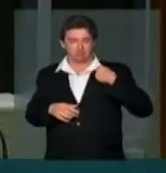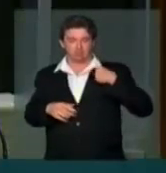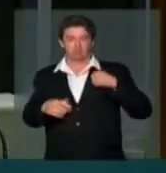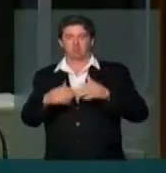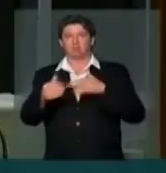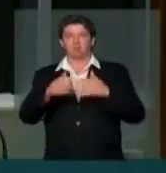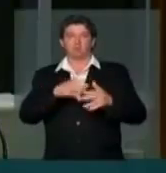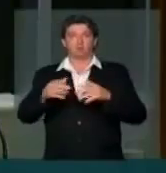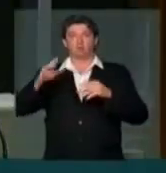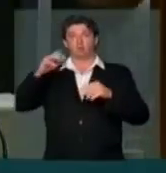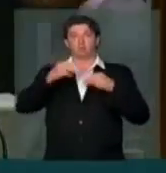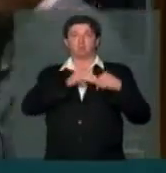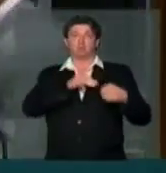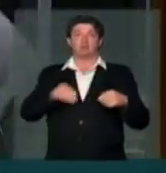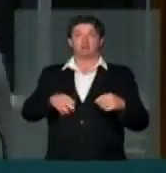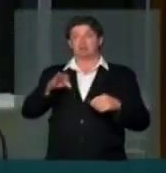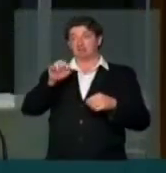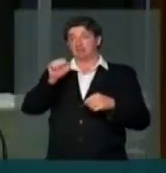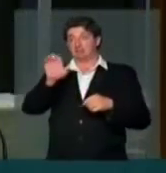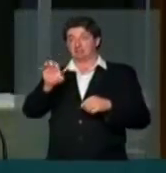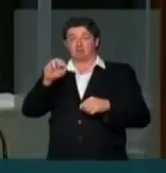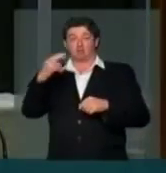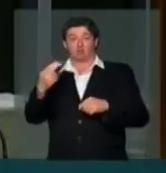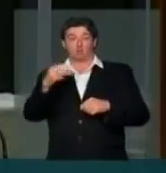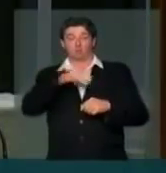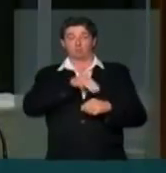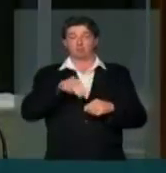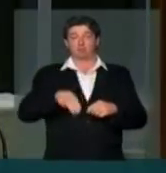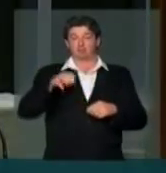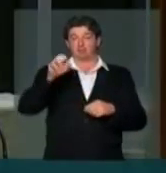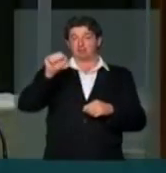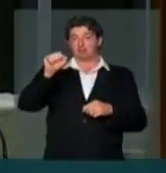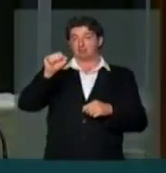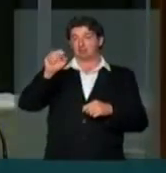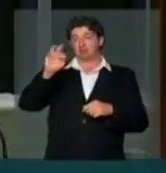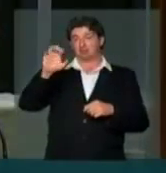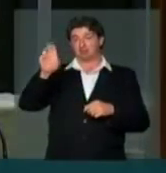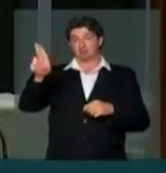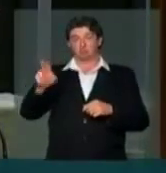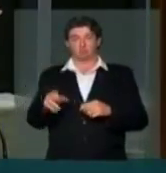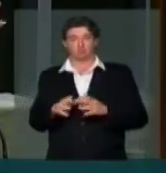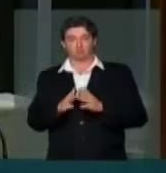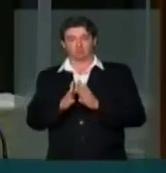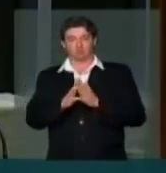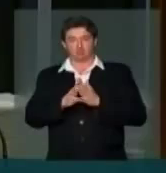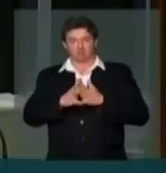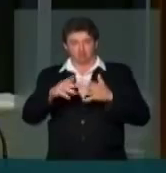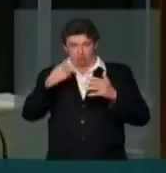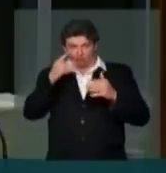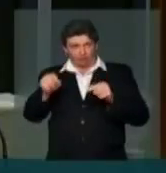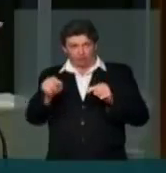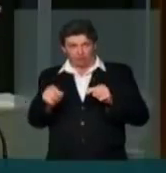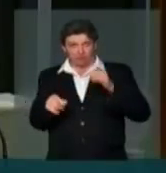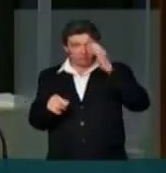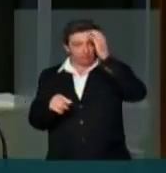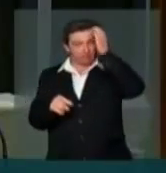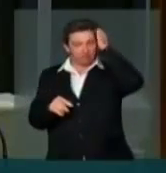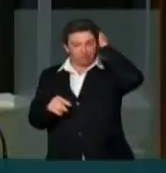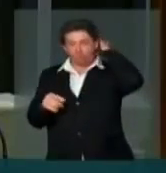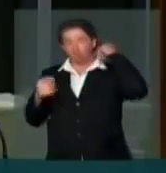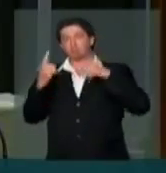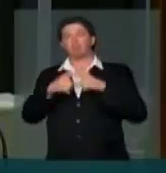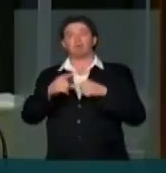ministros do TSE, sejam de ministros do TCU. Quando eu me refiro a isso, é porque